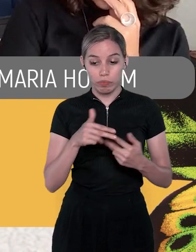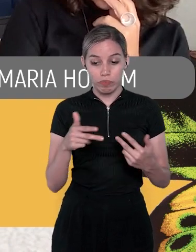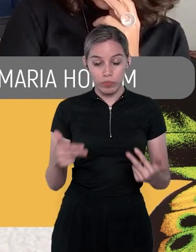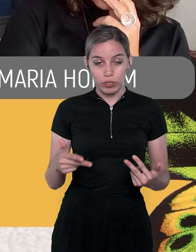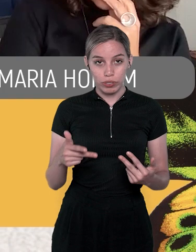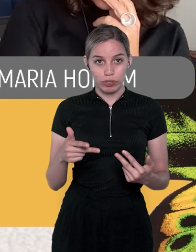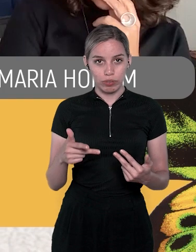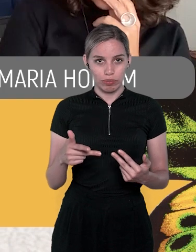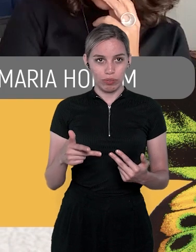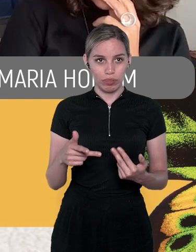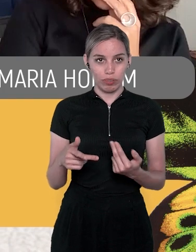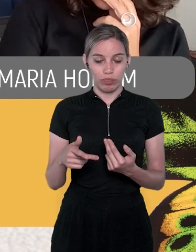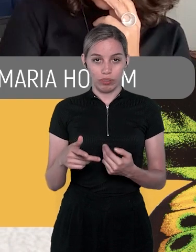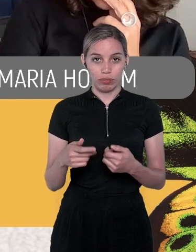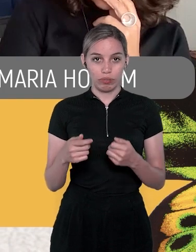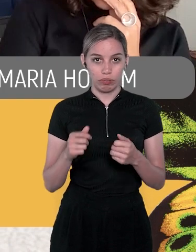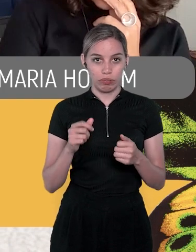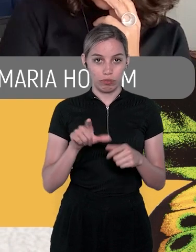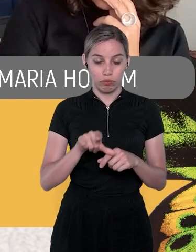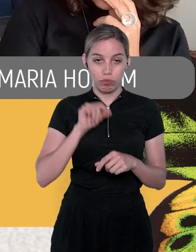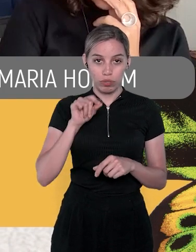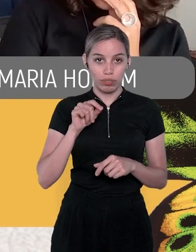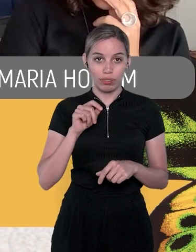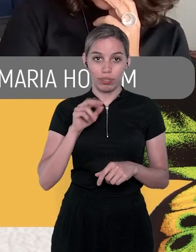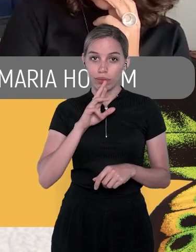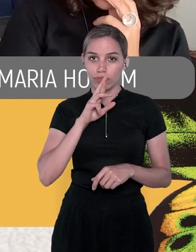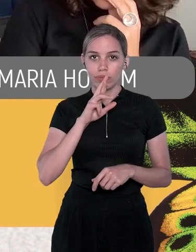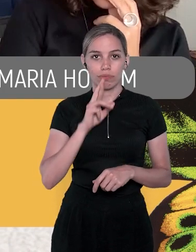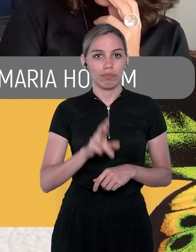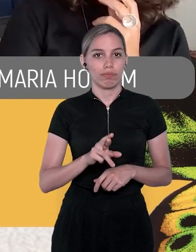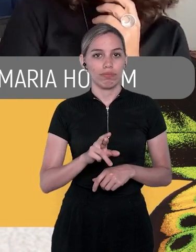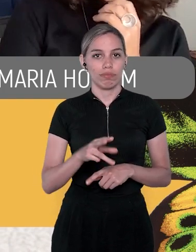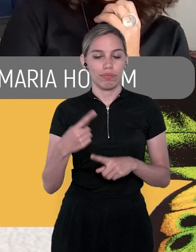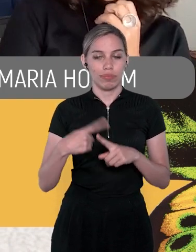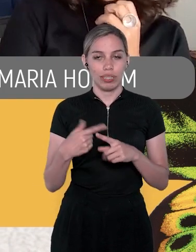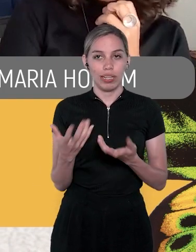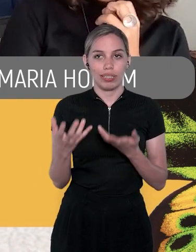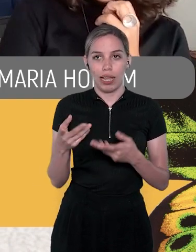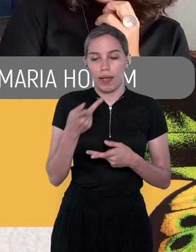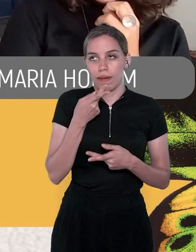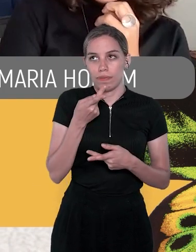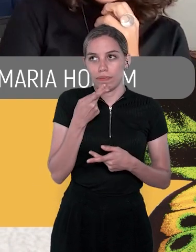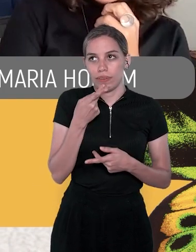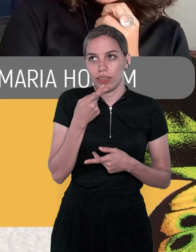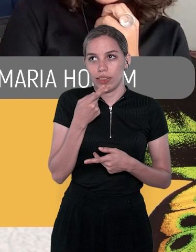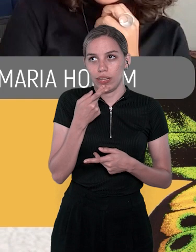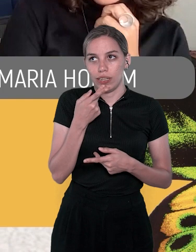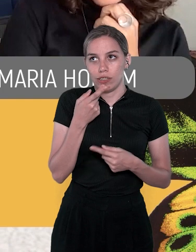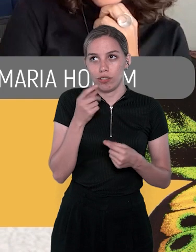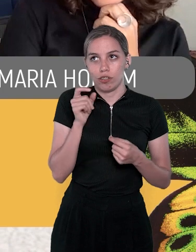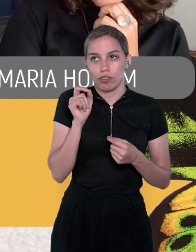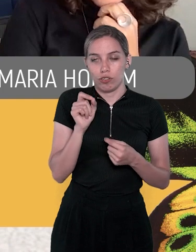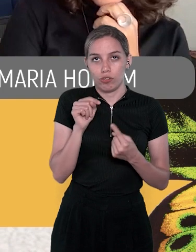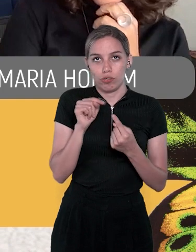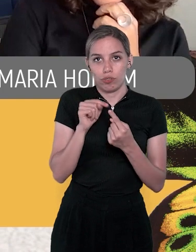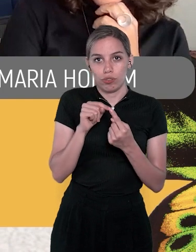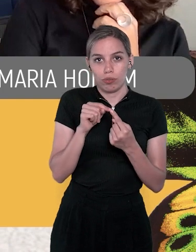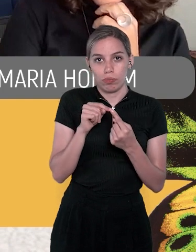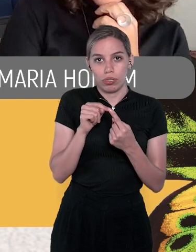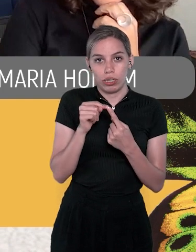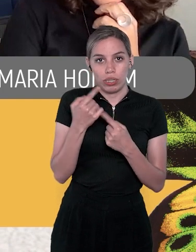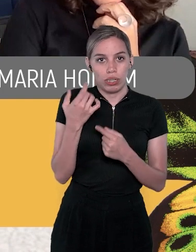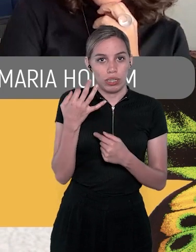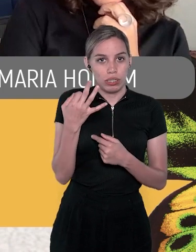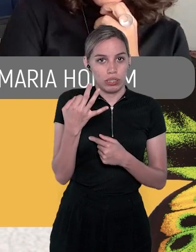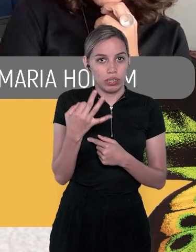questões não respondidas, porque eu queria também falar dessa, digamos,